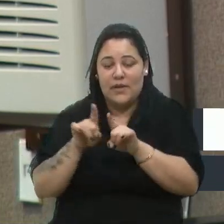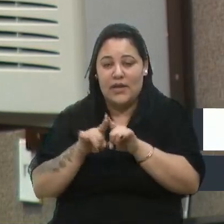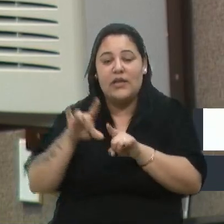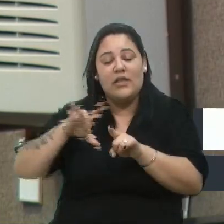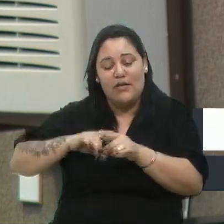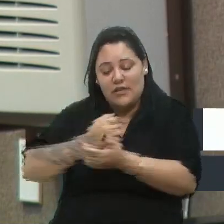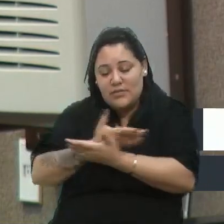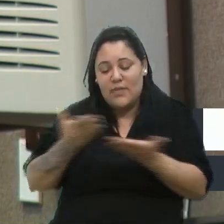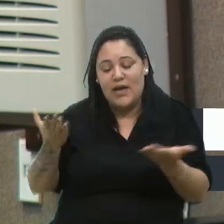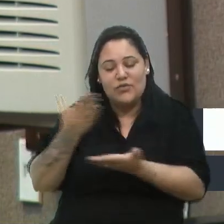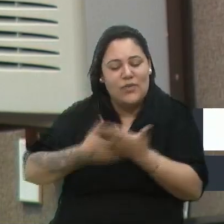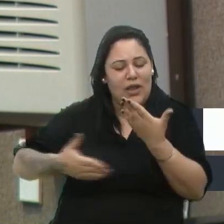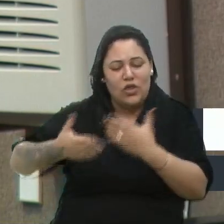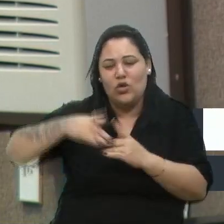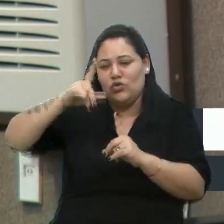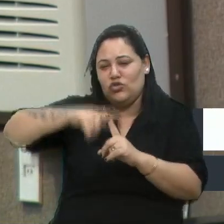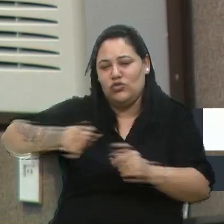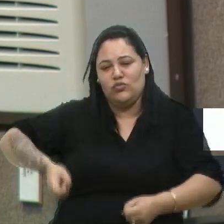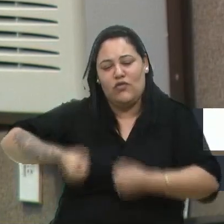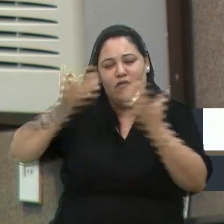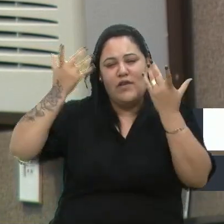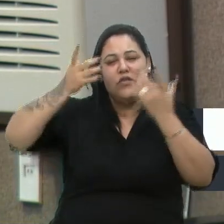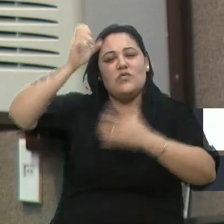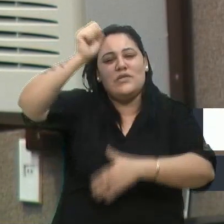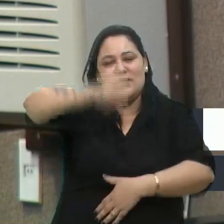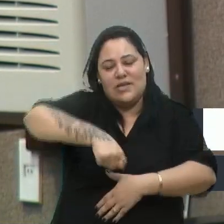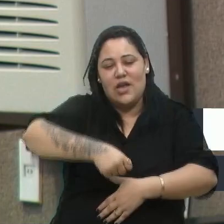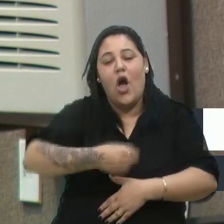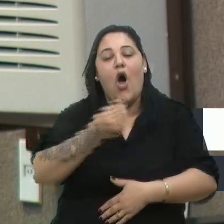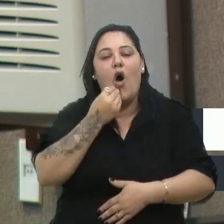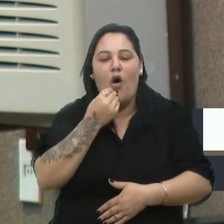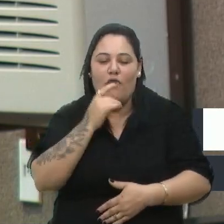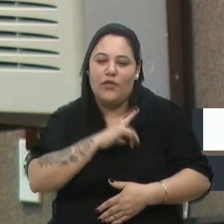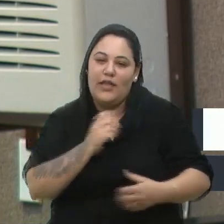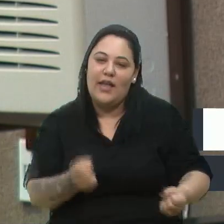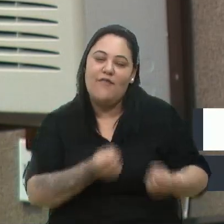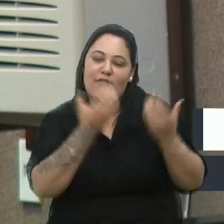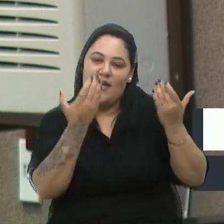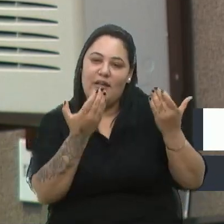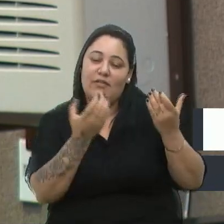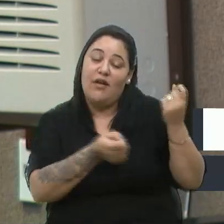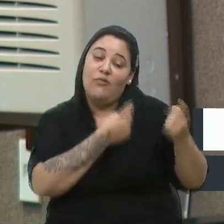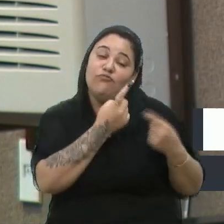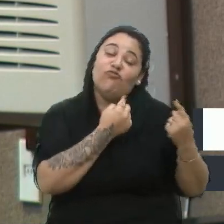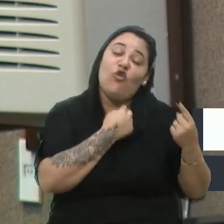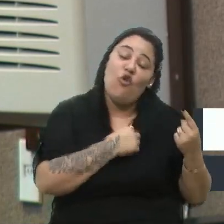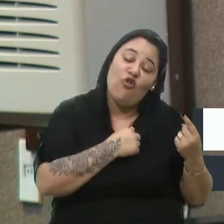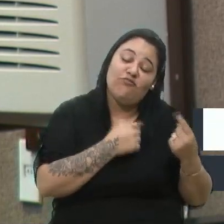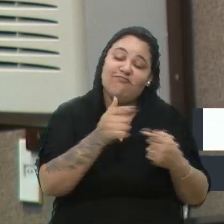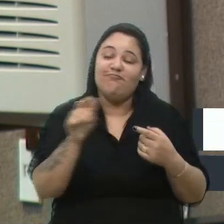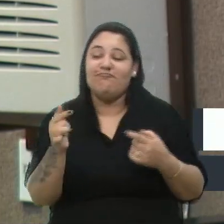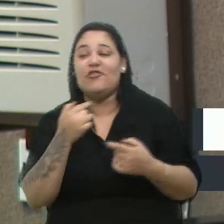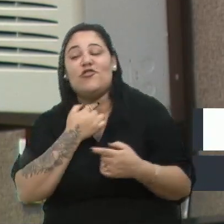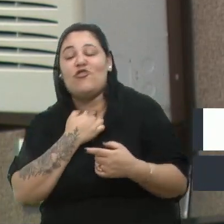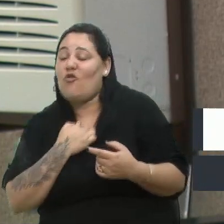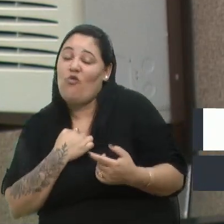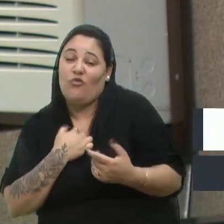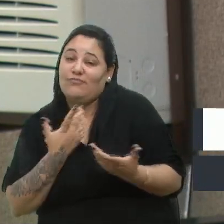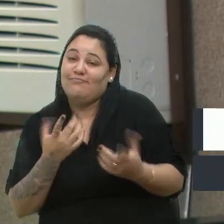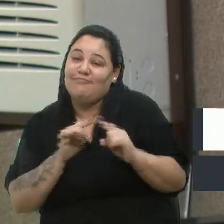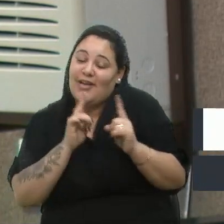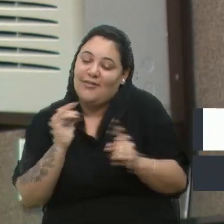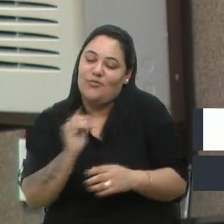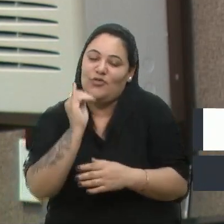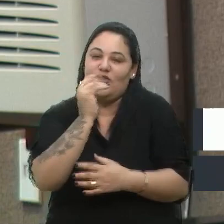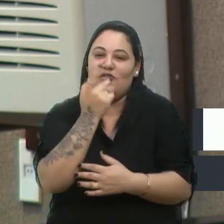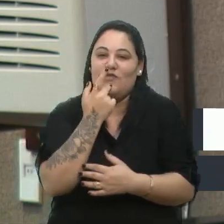para todo tipo de evento, sim. Né? Evidentemente, tem eventos que uns gostam, outros não gostam, mas é importante a gente